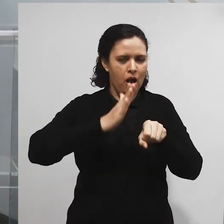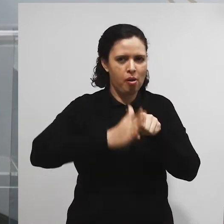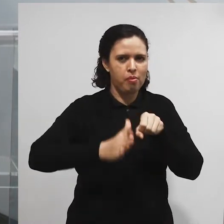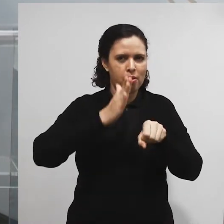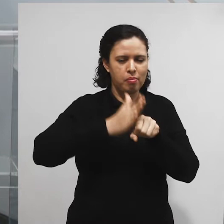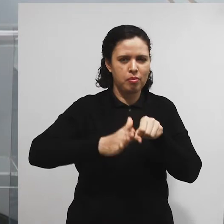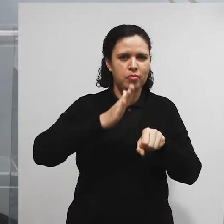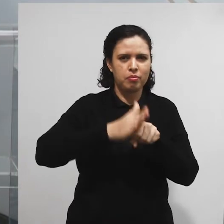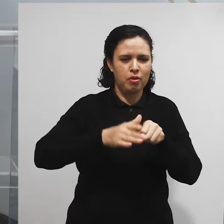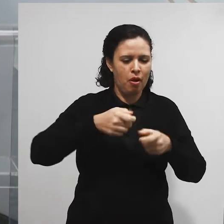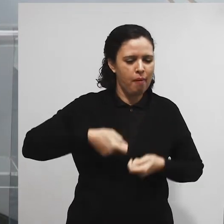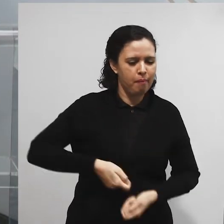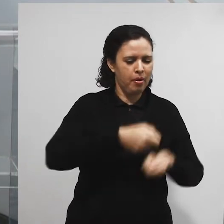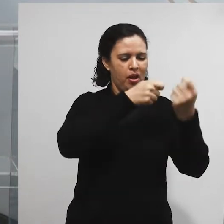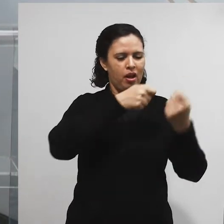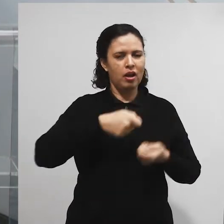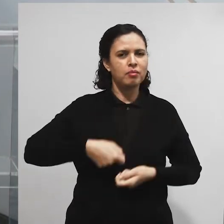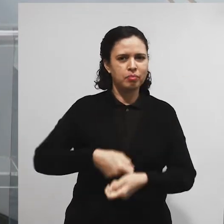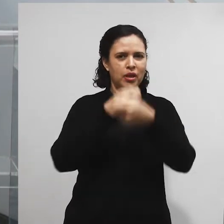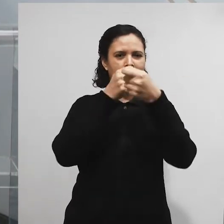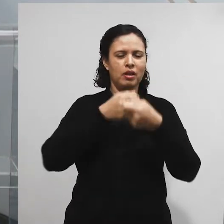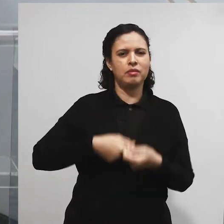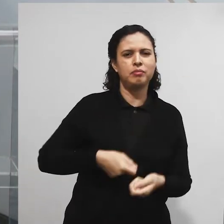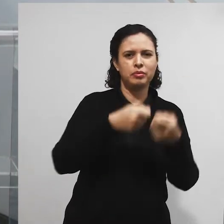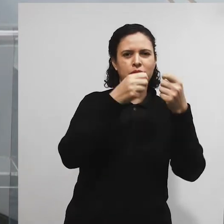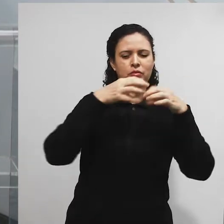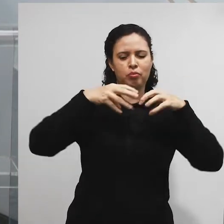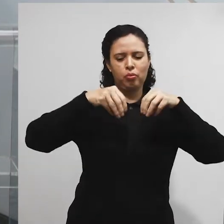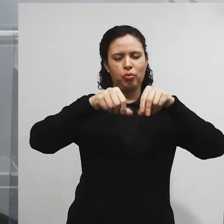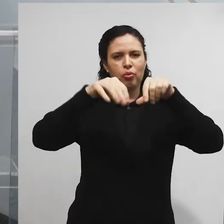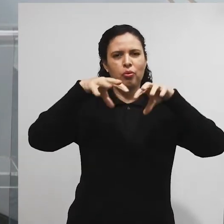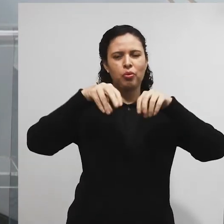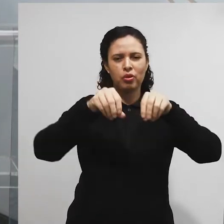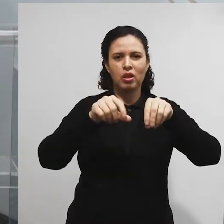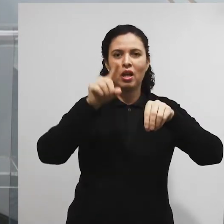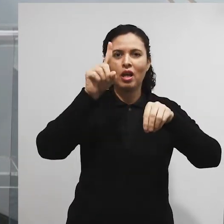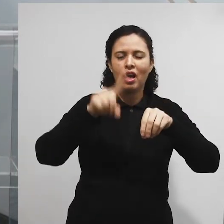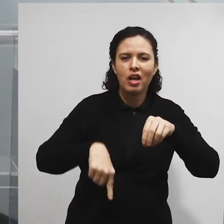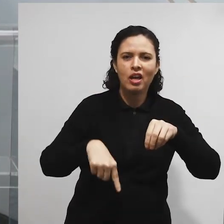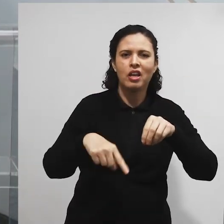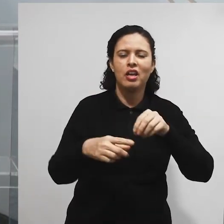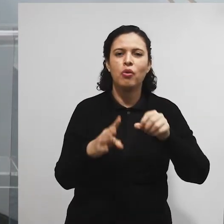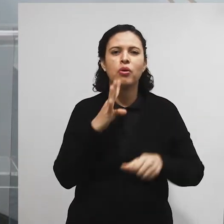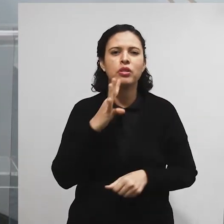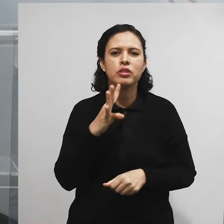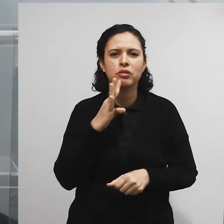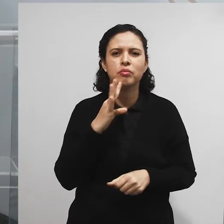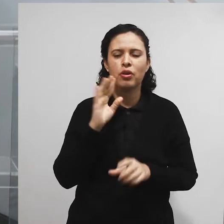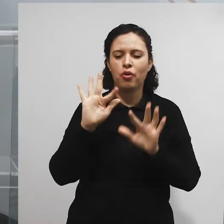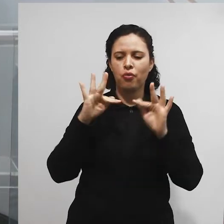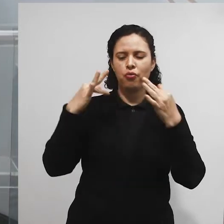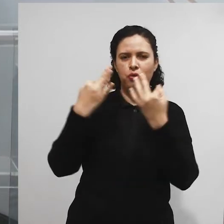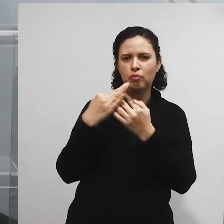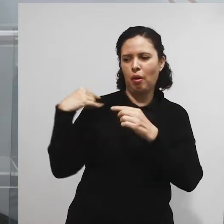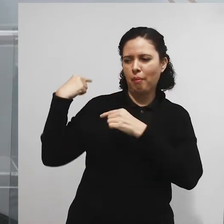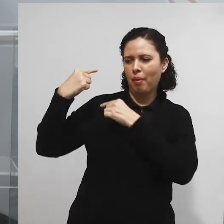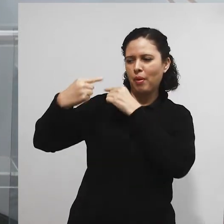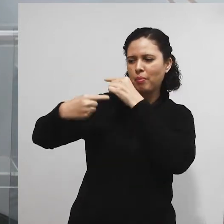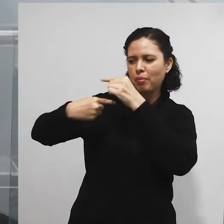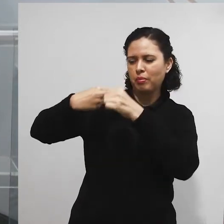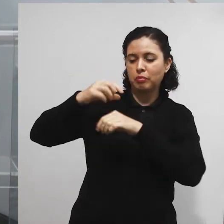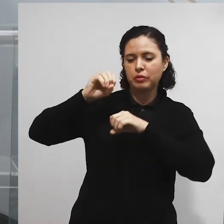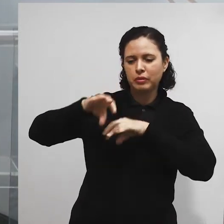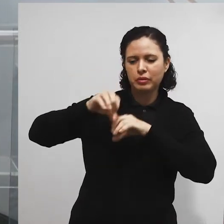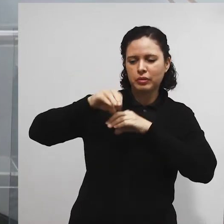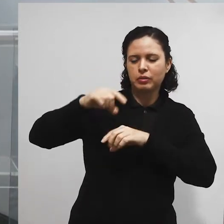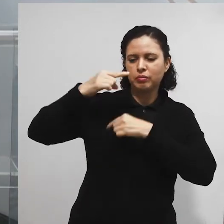é um saber imaterial. Ele não é concreto, ele é abstrato, que são conhecimentos passados de geração em